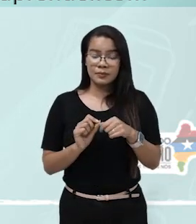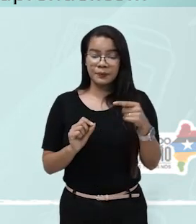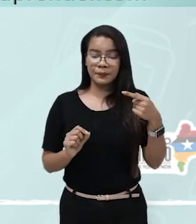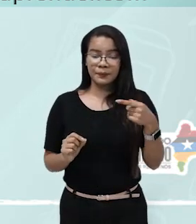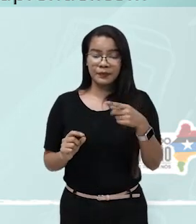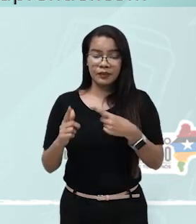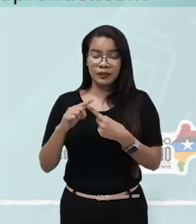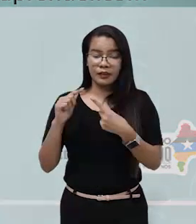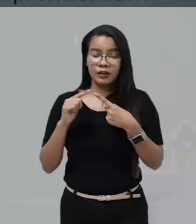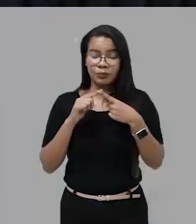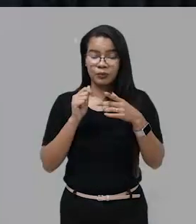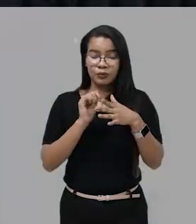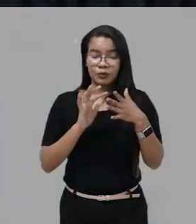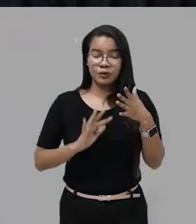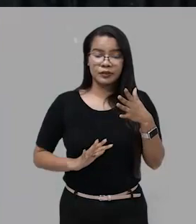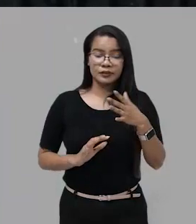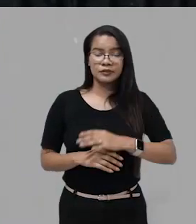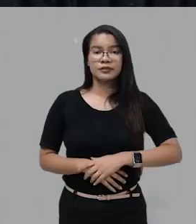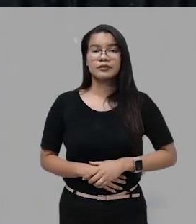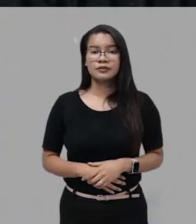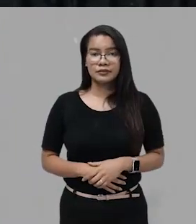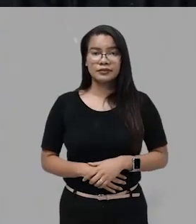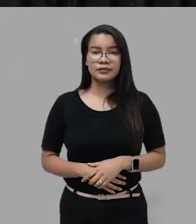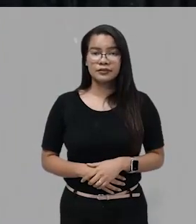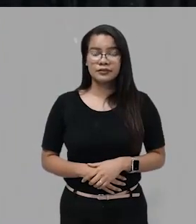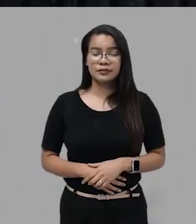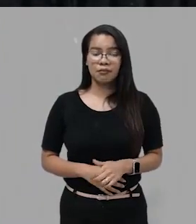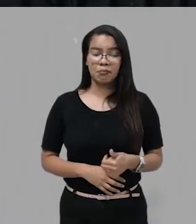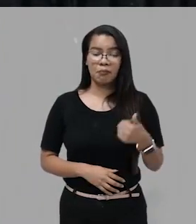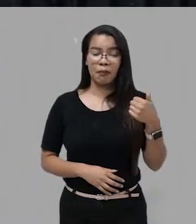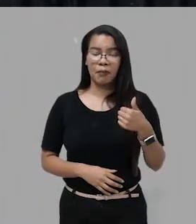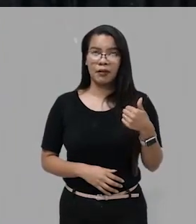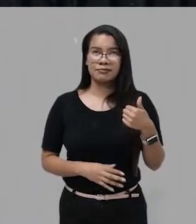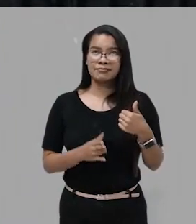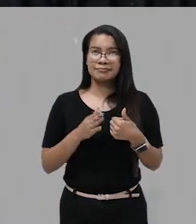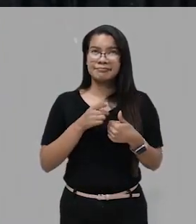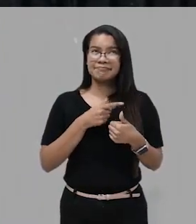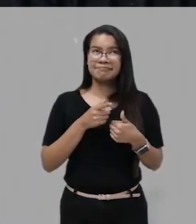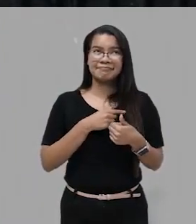de atividade. Primeiro ano lá da nossa